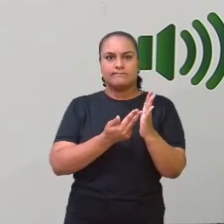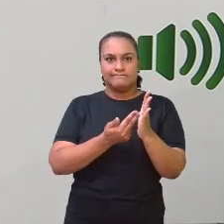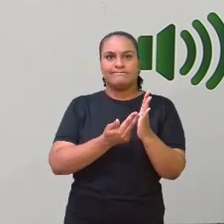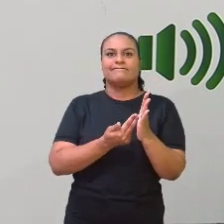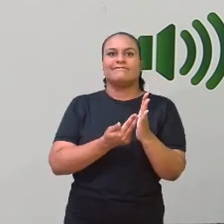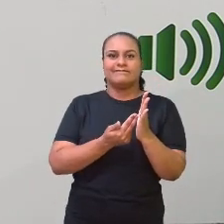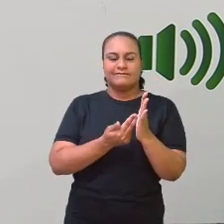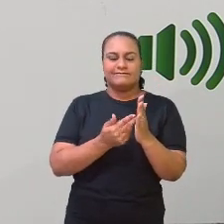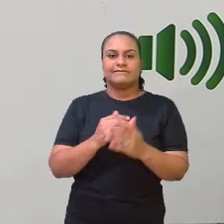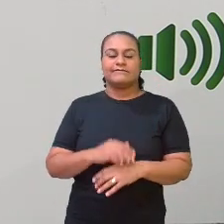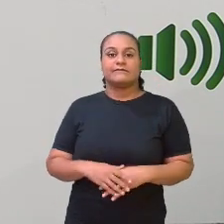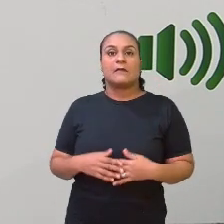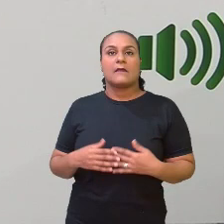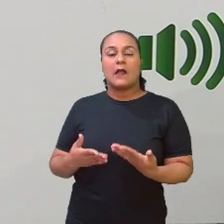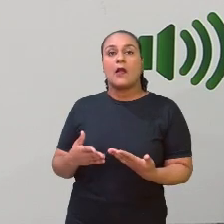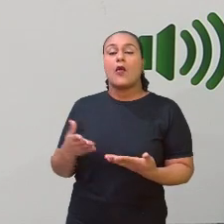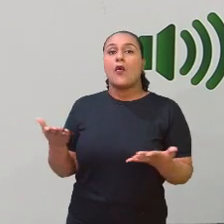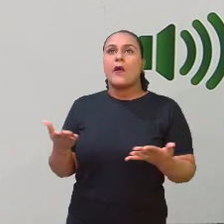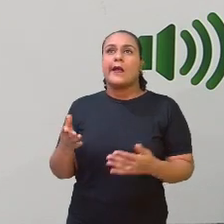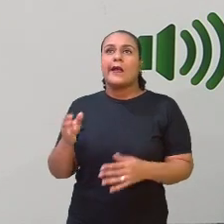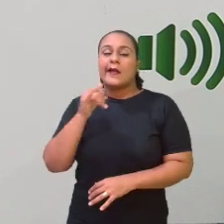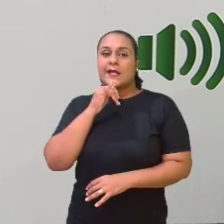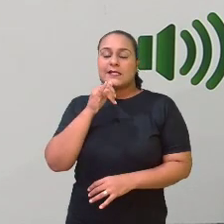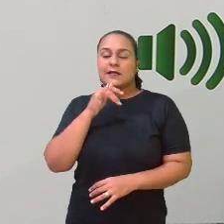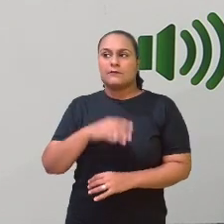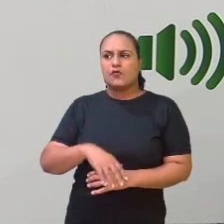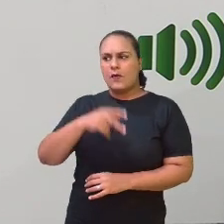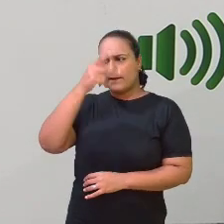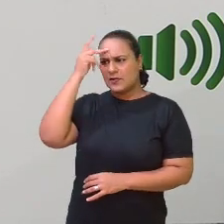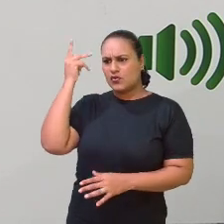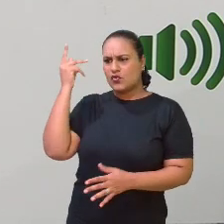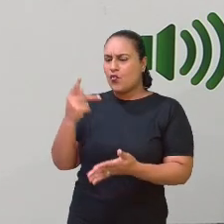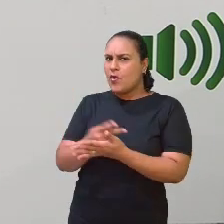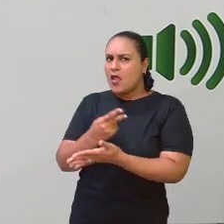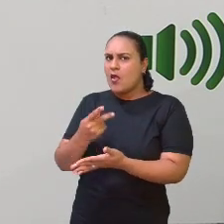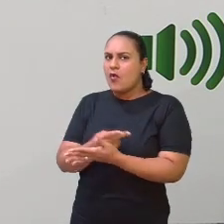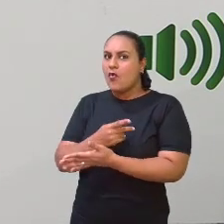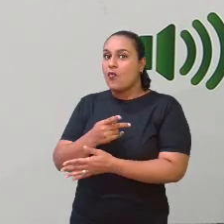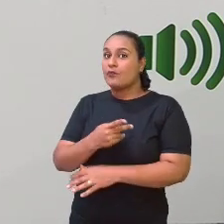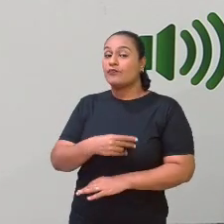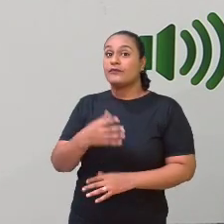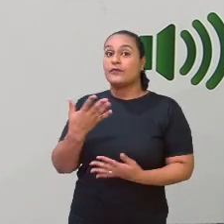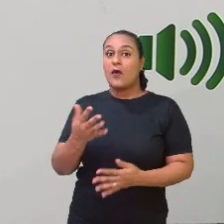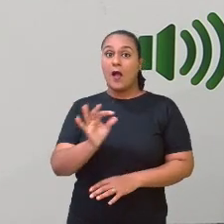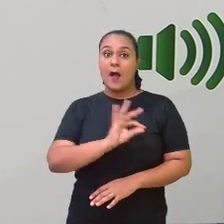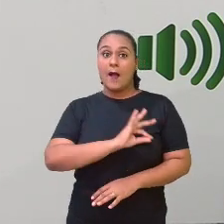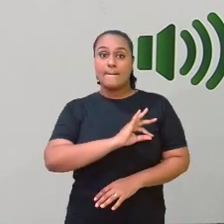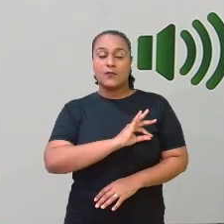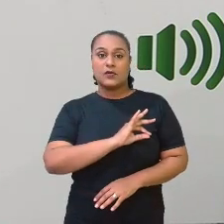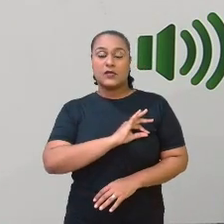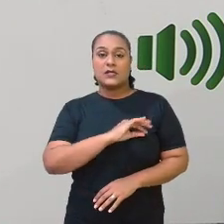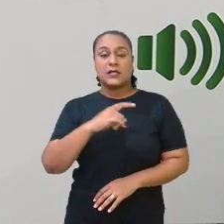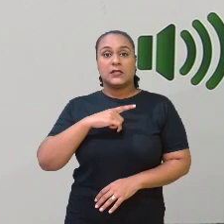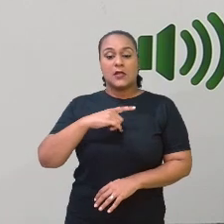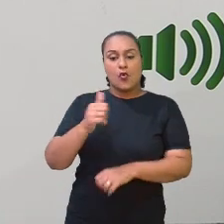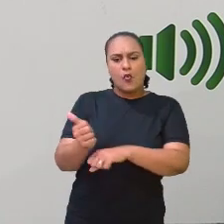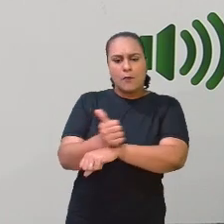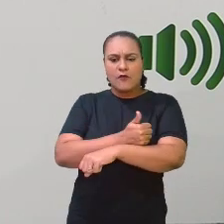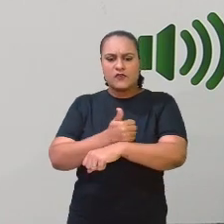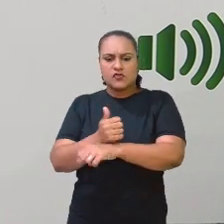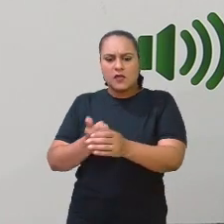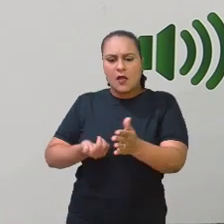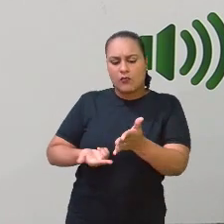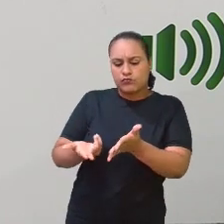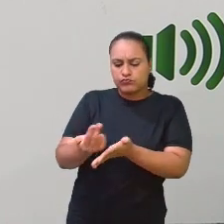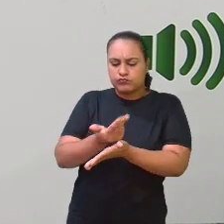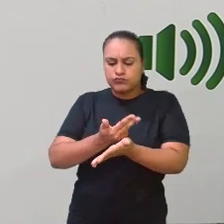falado, né? No caso, alguém cometeu algum erro e aí a polícia tem uma pessoa lá, um desenhista, que ele vai fazer o